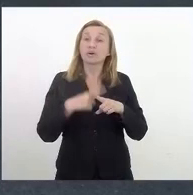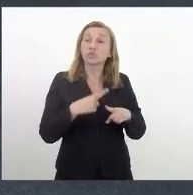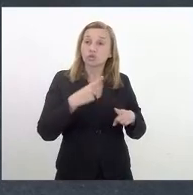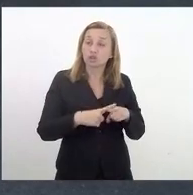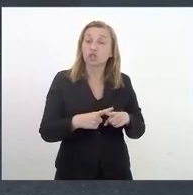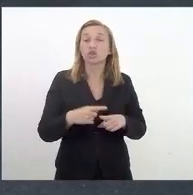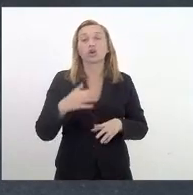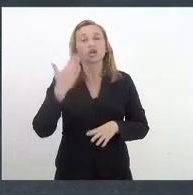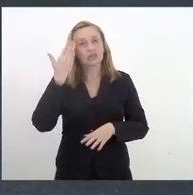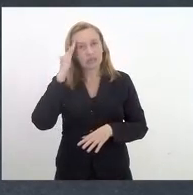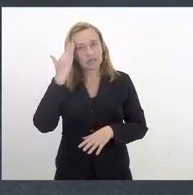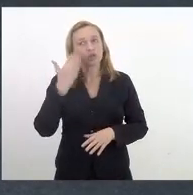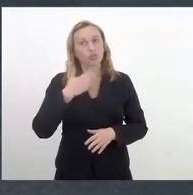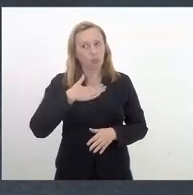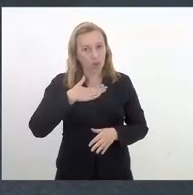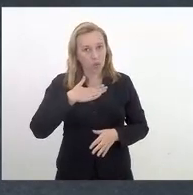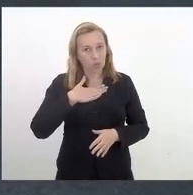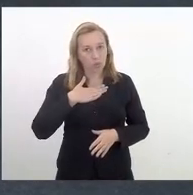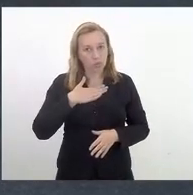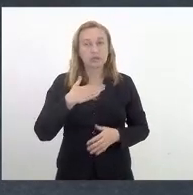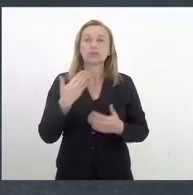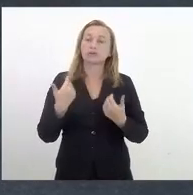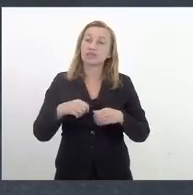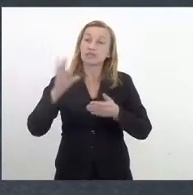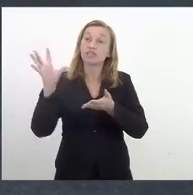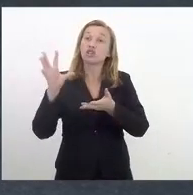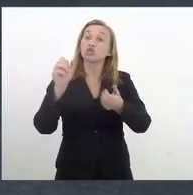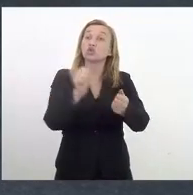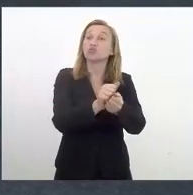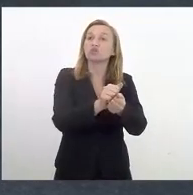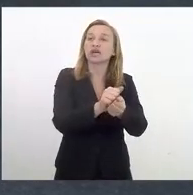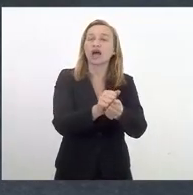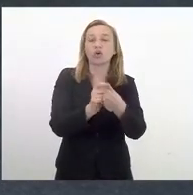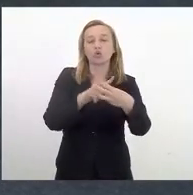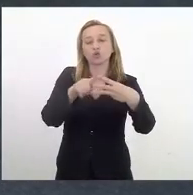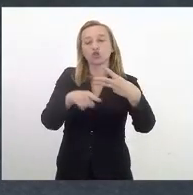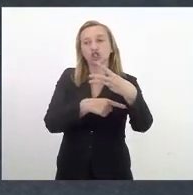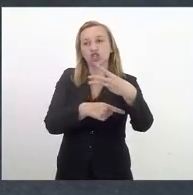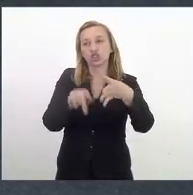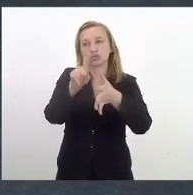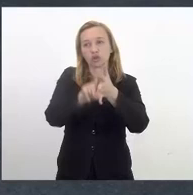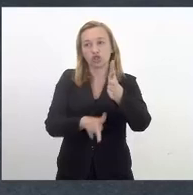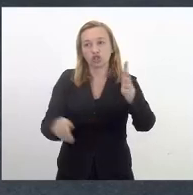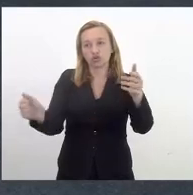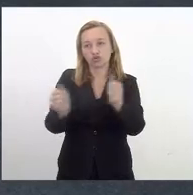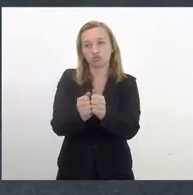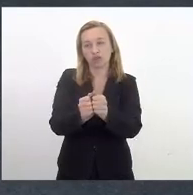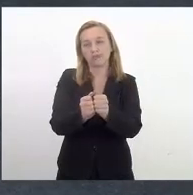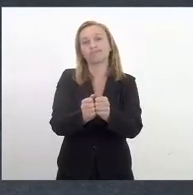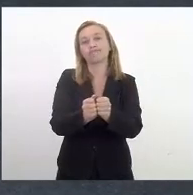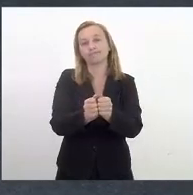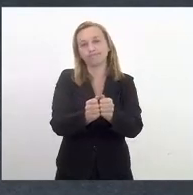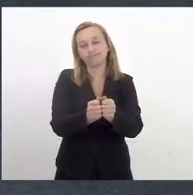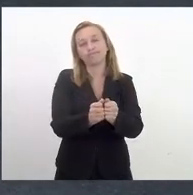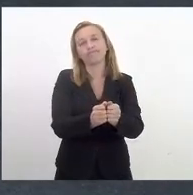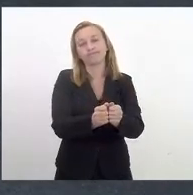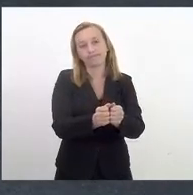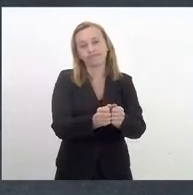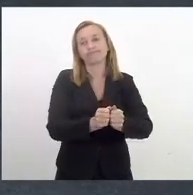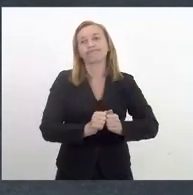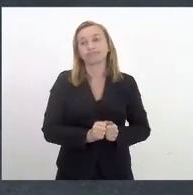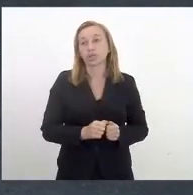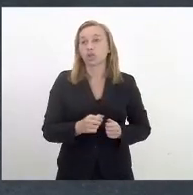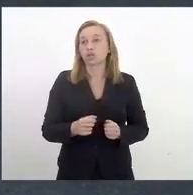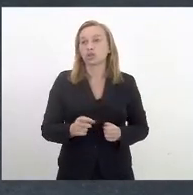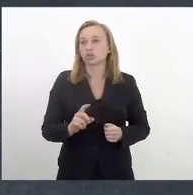porque no meu entendimento teria que juntar os três projetos de lei os três projetos de lei